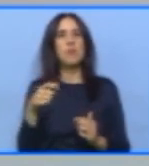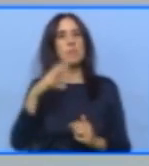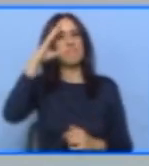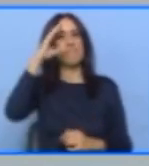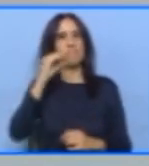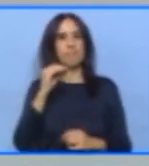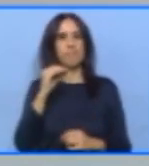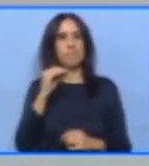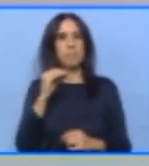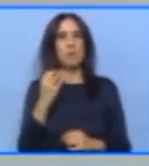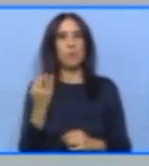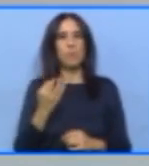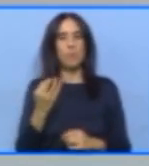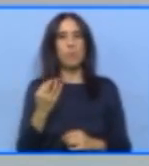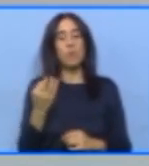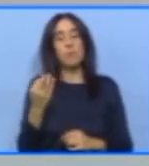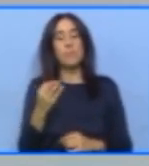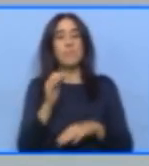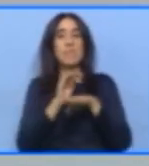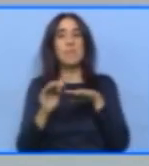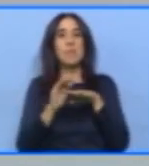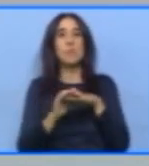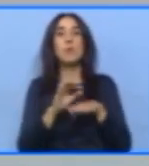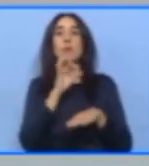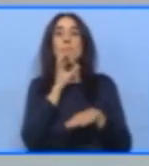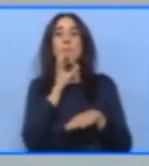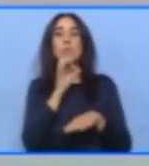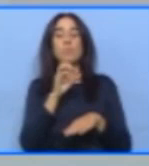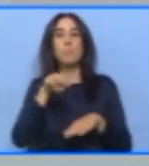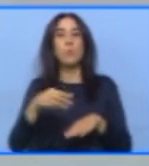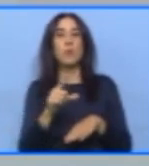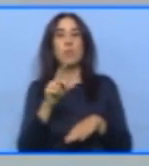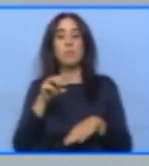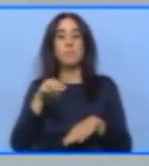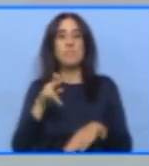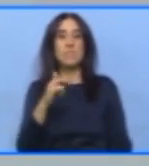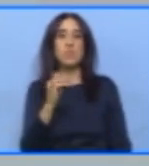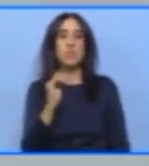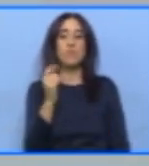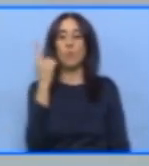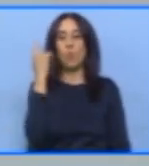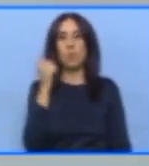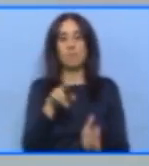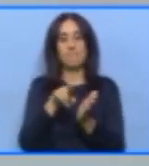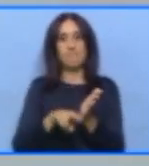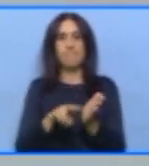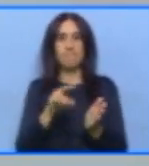ignorante, como aconteceu ao querido bispo Manuel Martins, que ontem sepultámos lá no